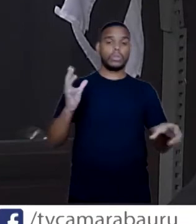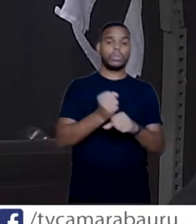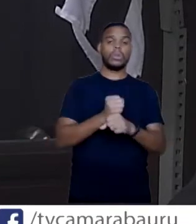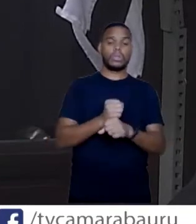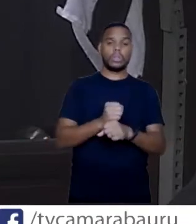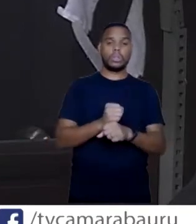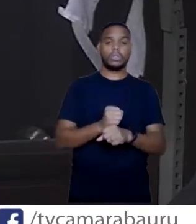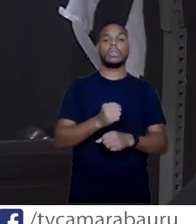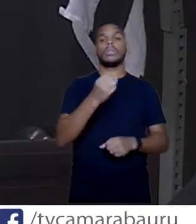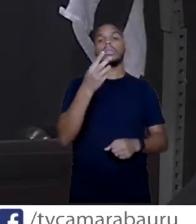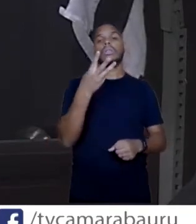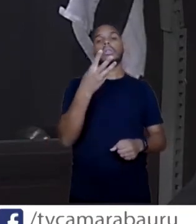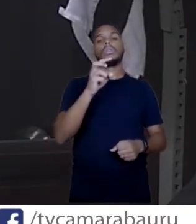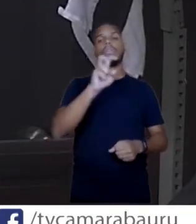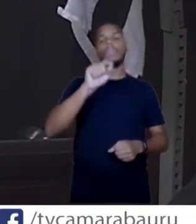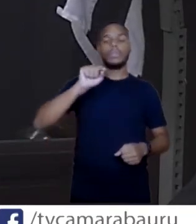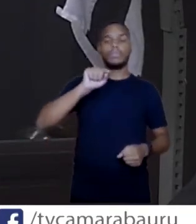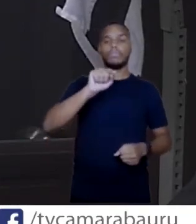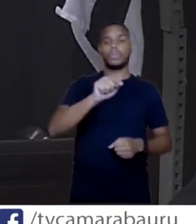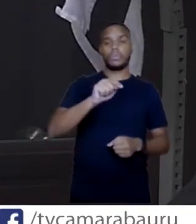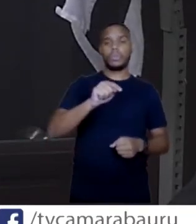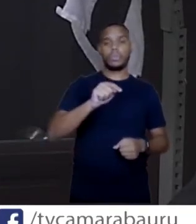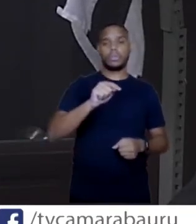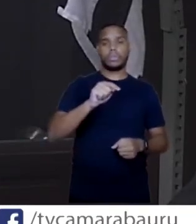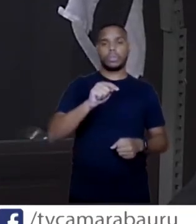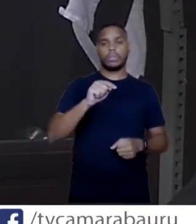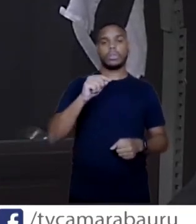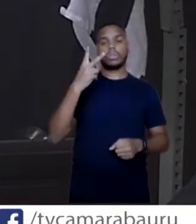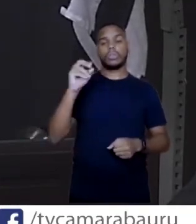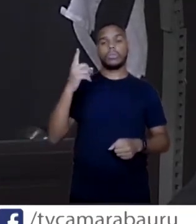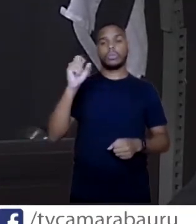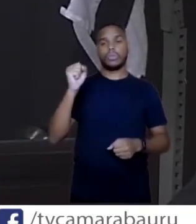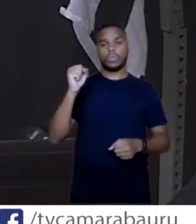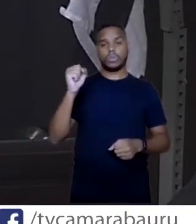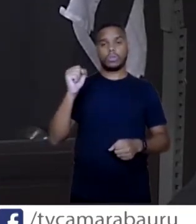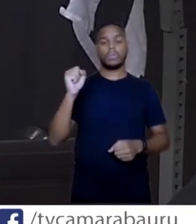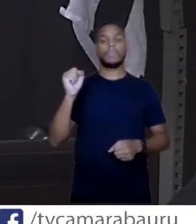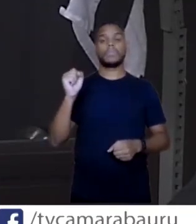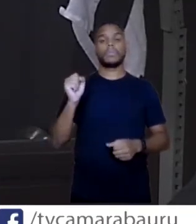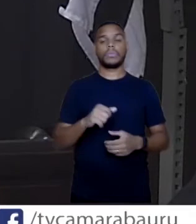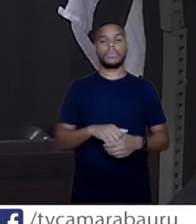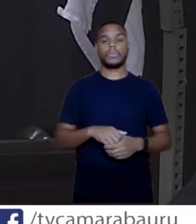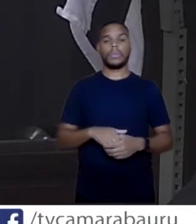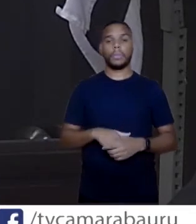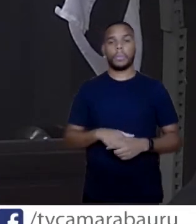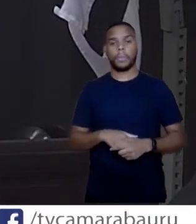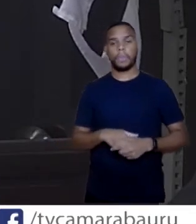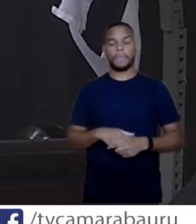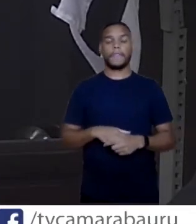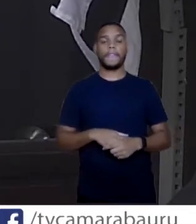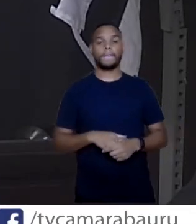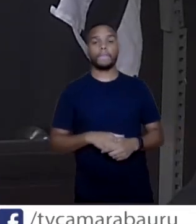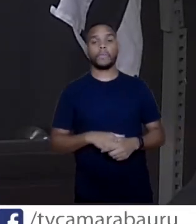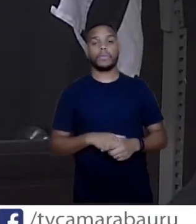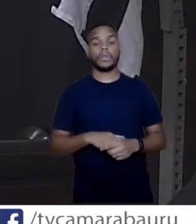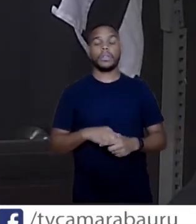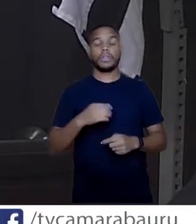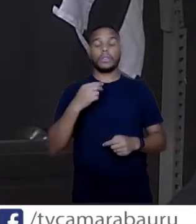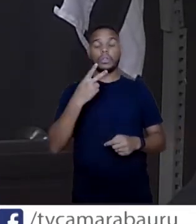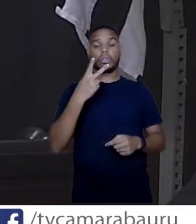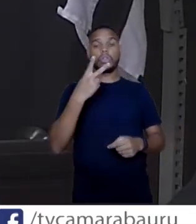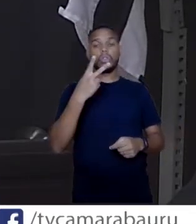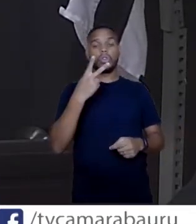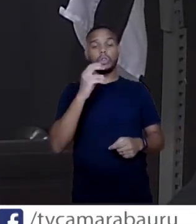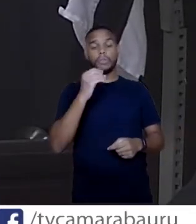35 mil matou em 2018 eu tô sem os dados de 2019 que eles não fecharam ainda matou 35